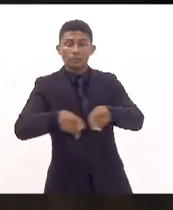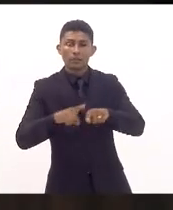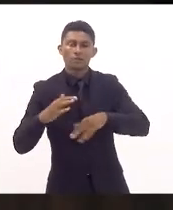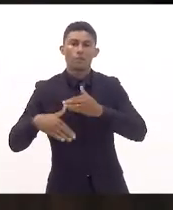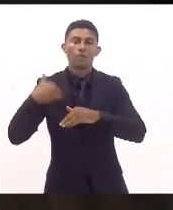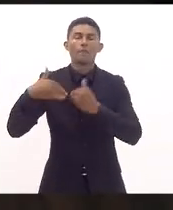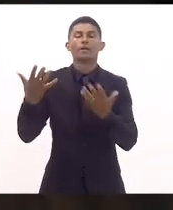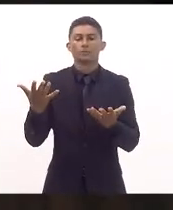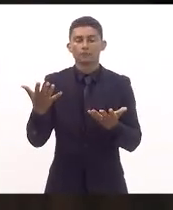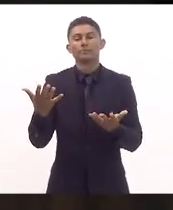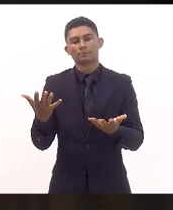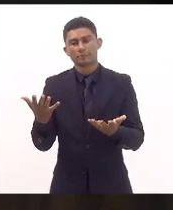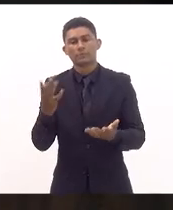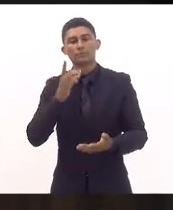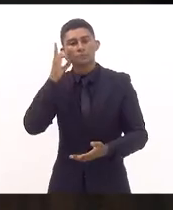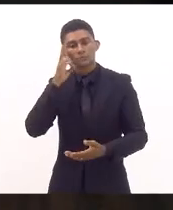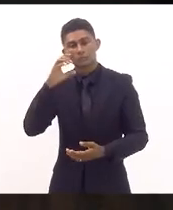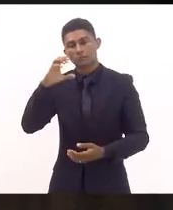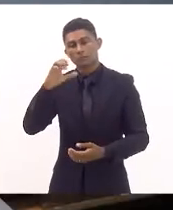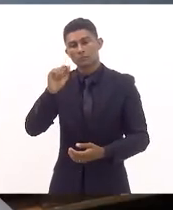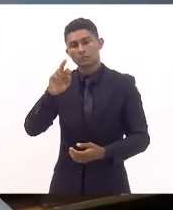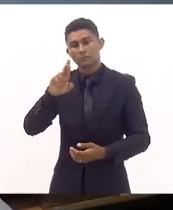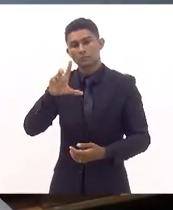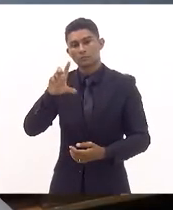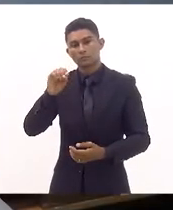deputado Carlos Macedo.